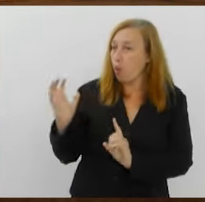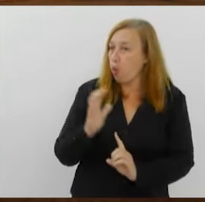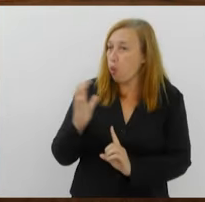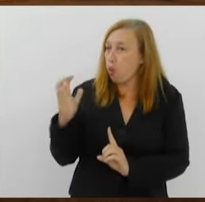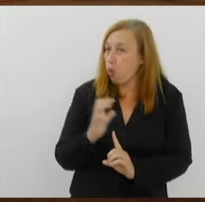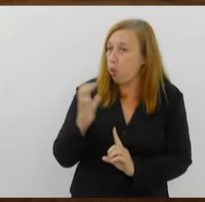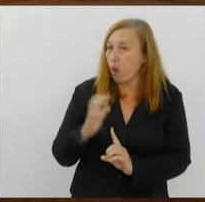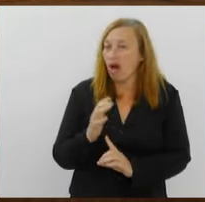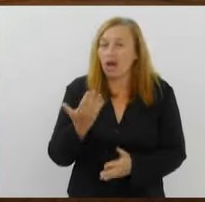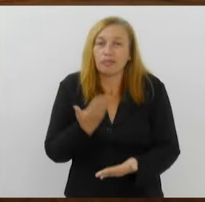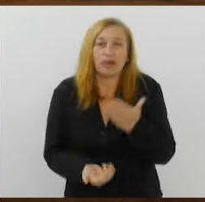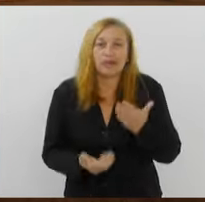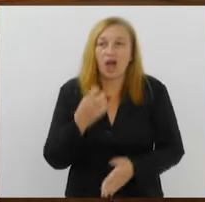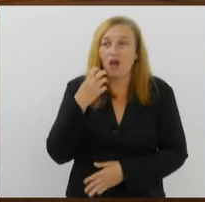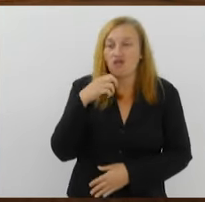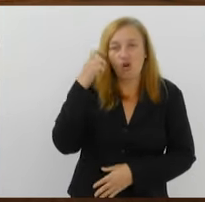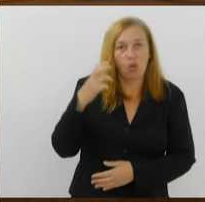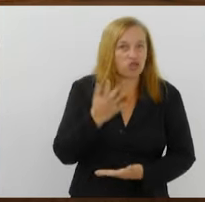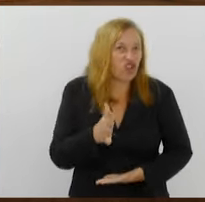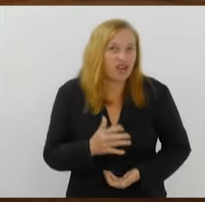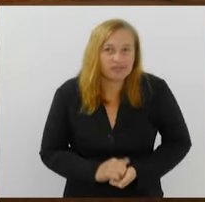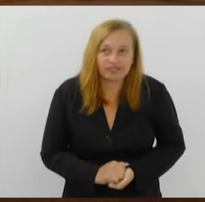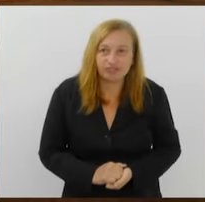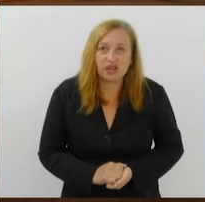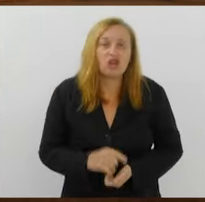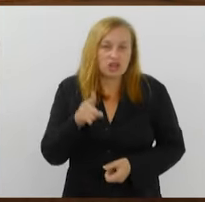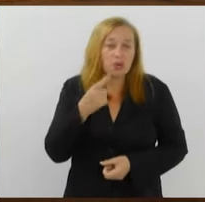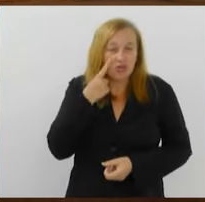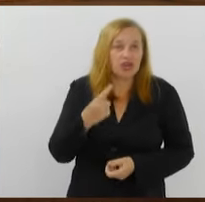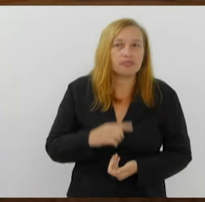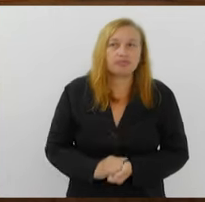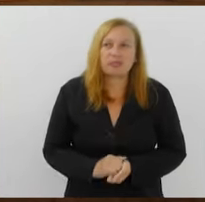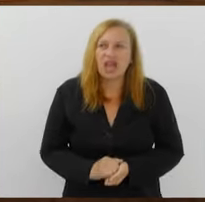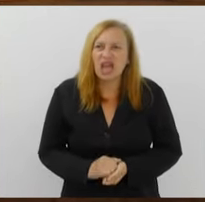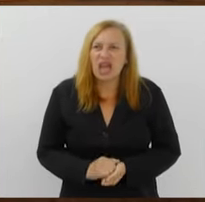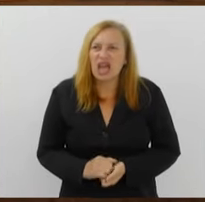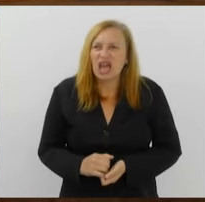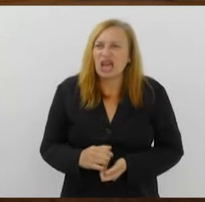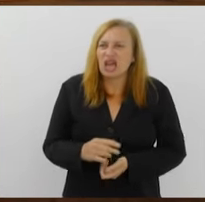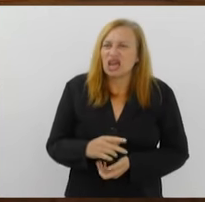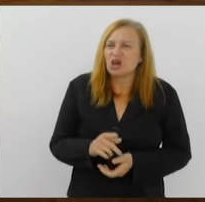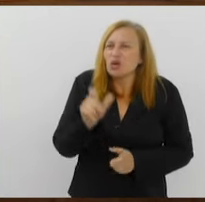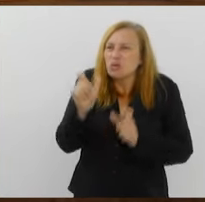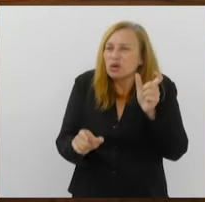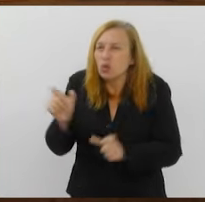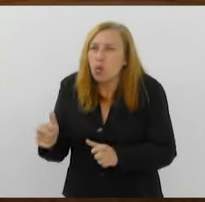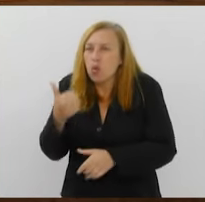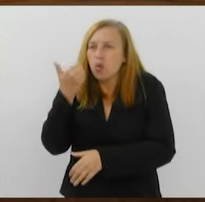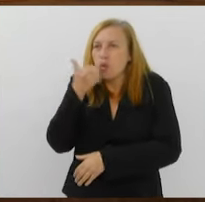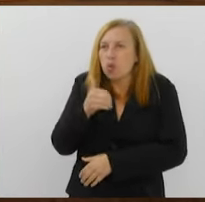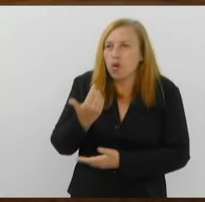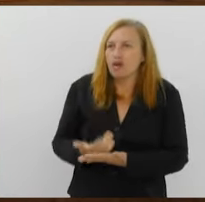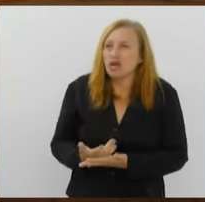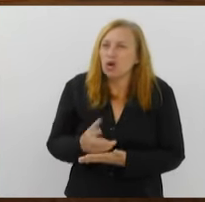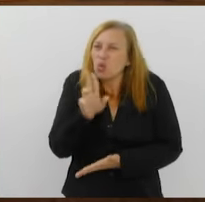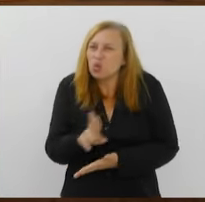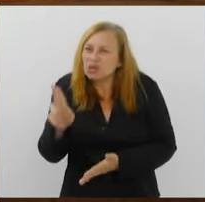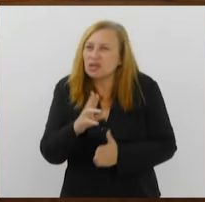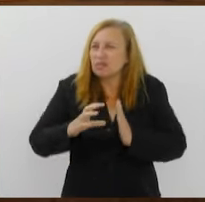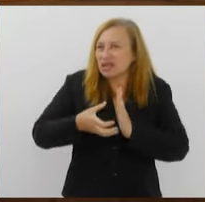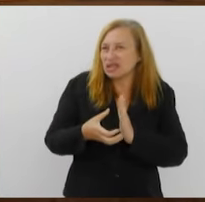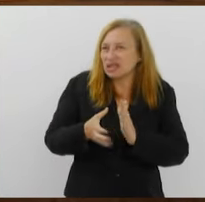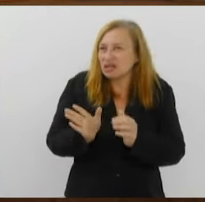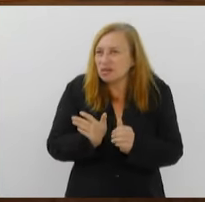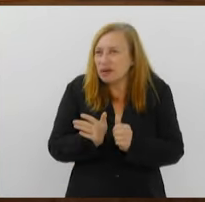perderam a vergonha. As pessoas perderam a vergonha, irmão. Você pode reparar. As pessoas perderam a vergonha. Estão usando o partido para defender bandido. Antigamente era